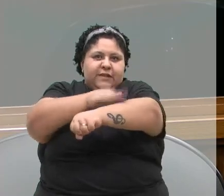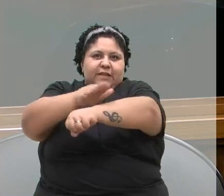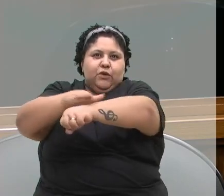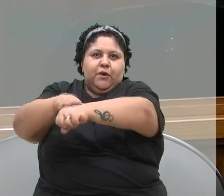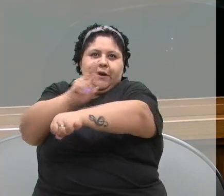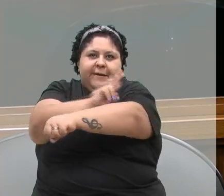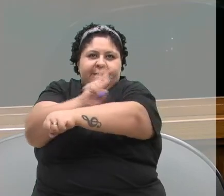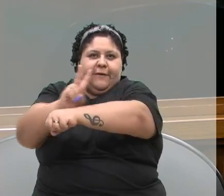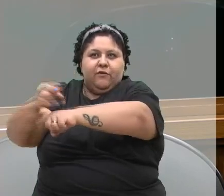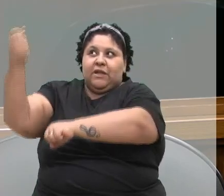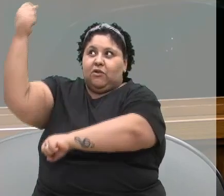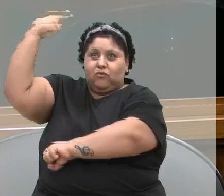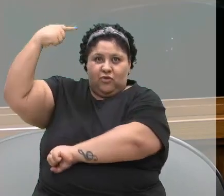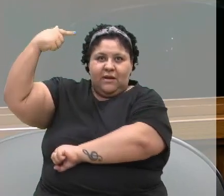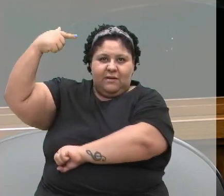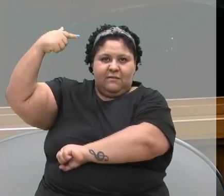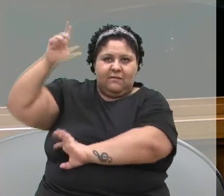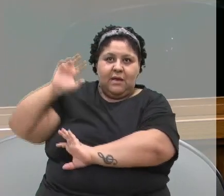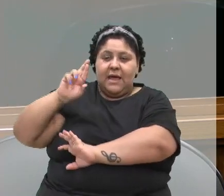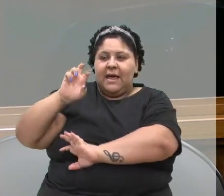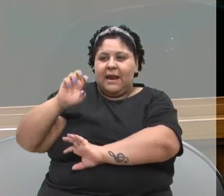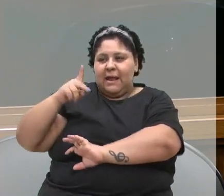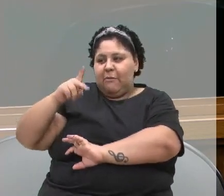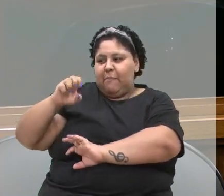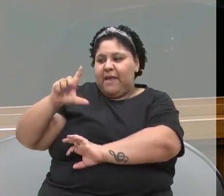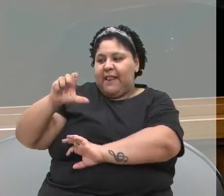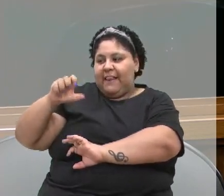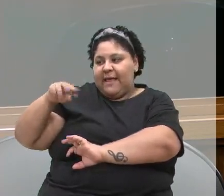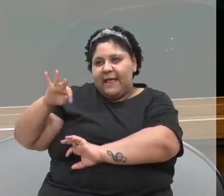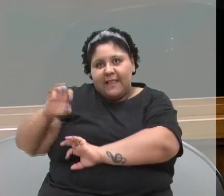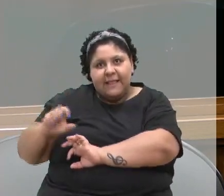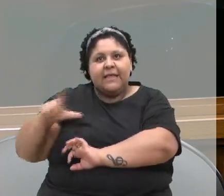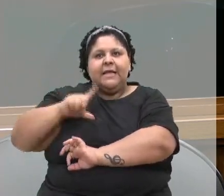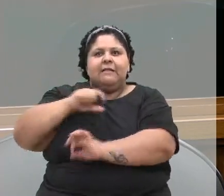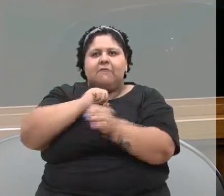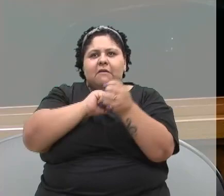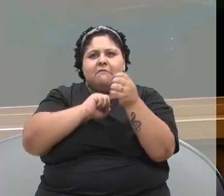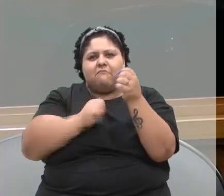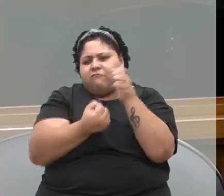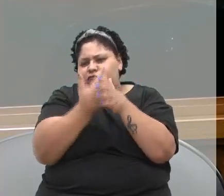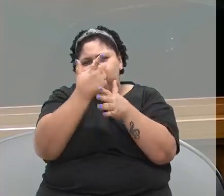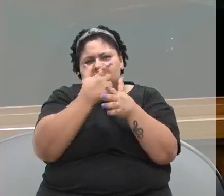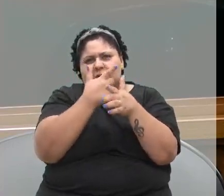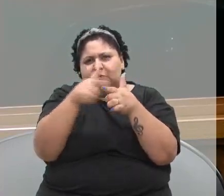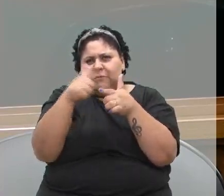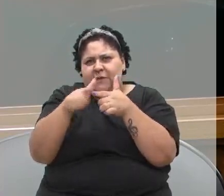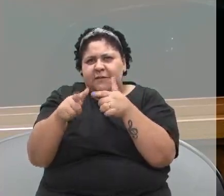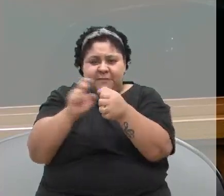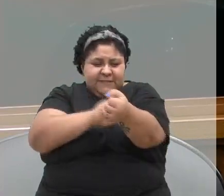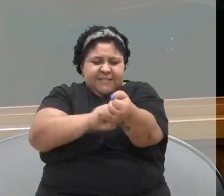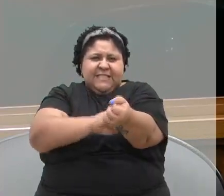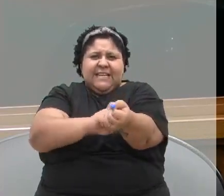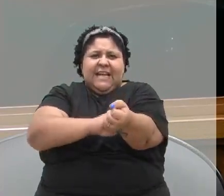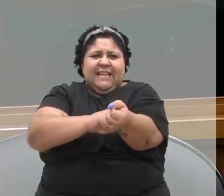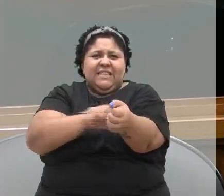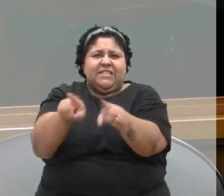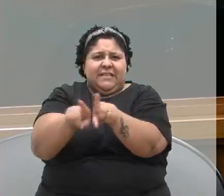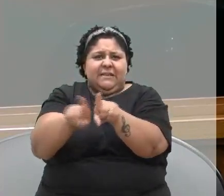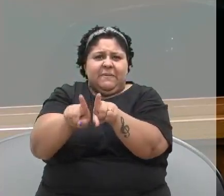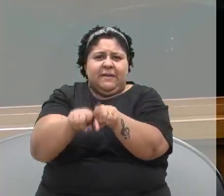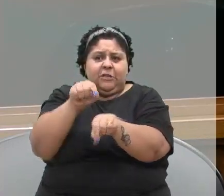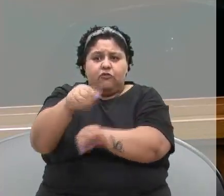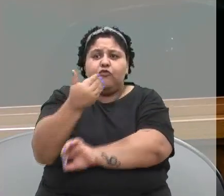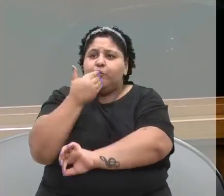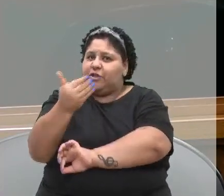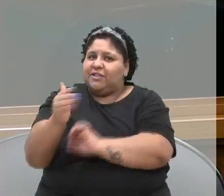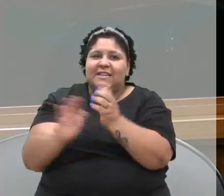E que, por exemplo, gera vários problemas, gerou até irritação de alguns servidores. Isso foi solicitado e